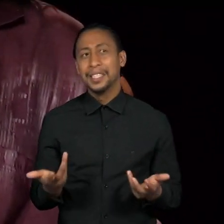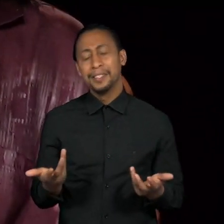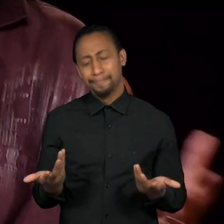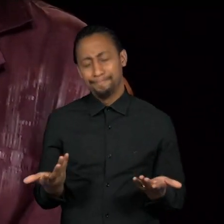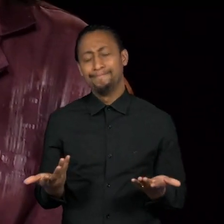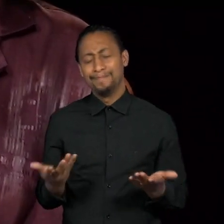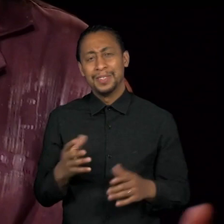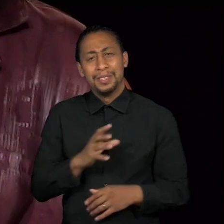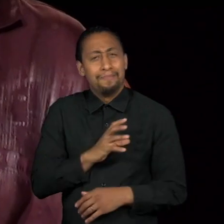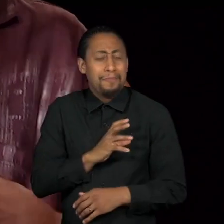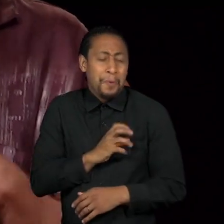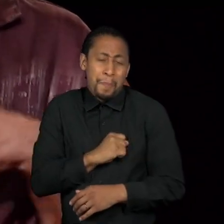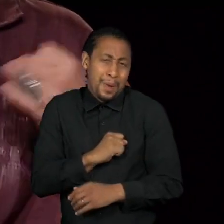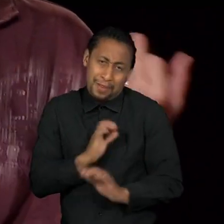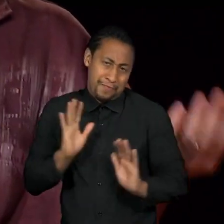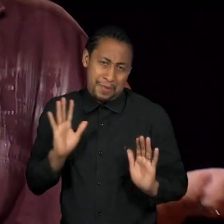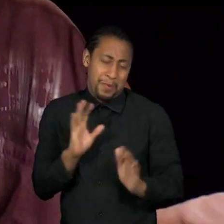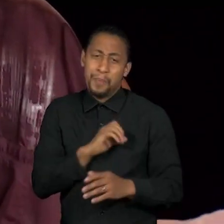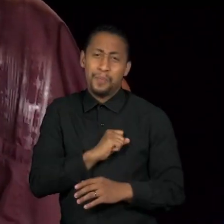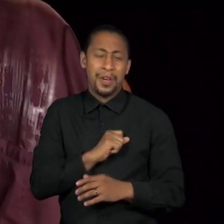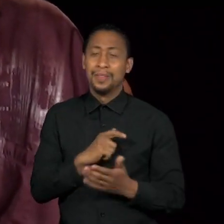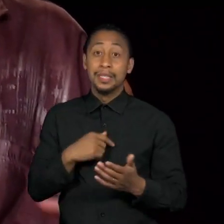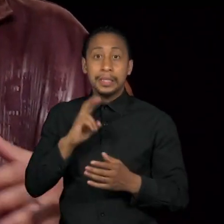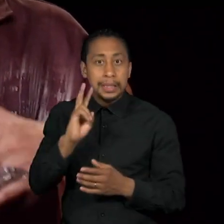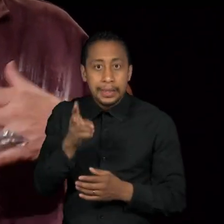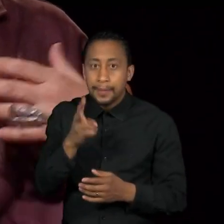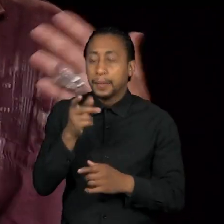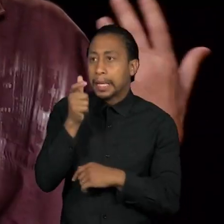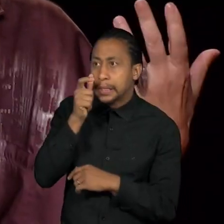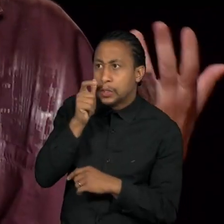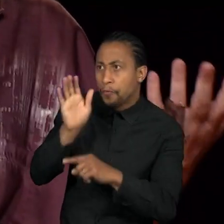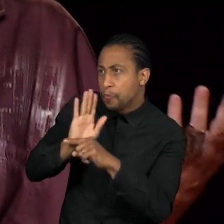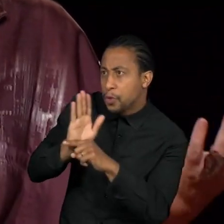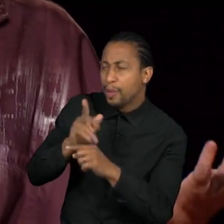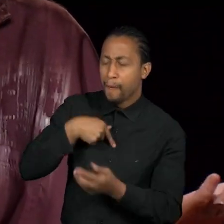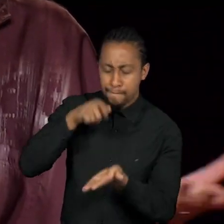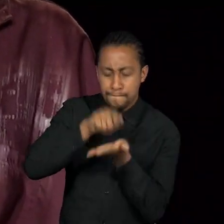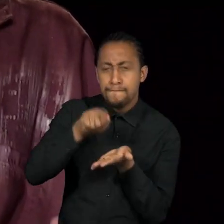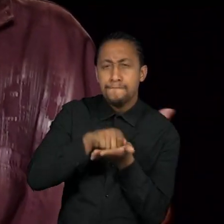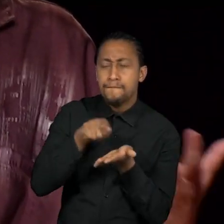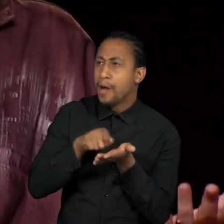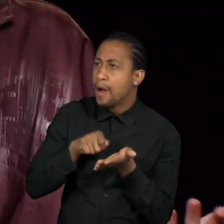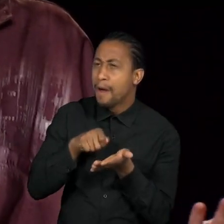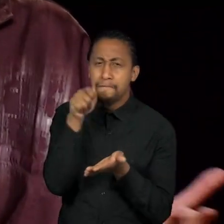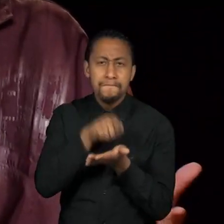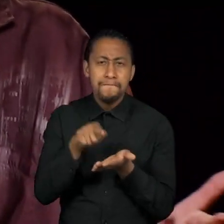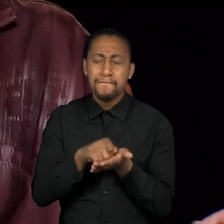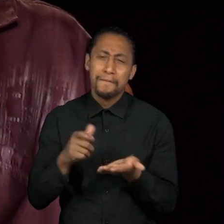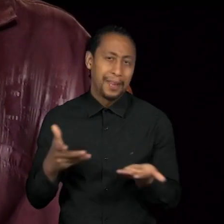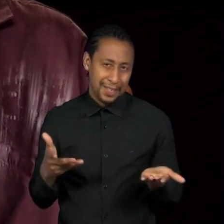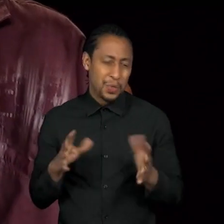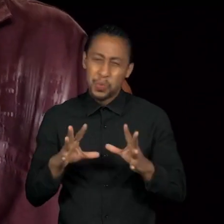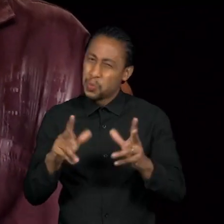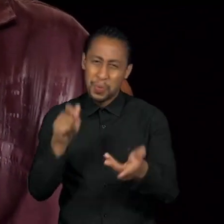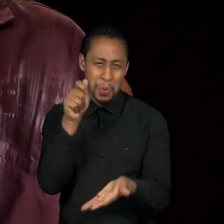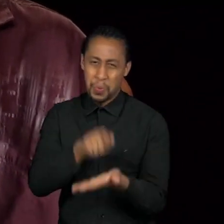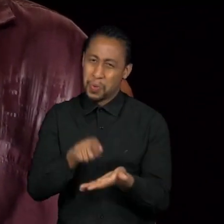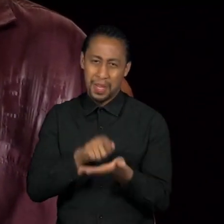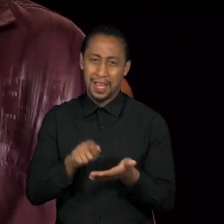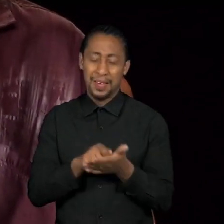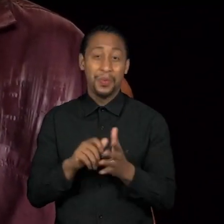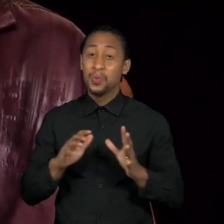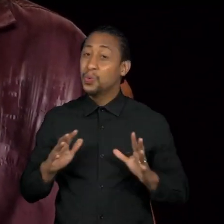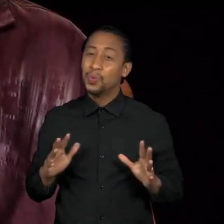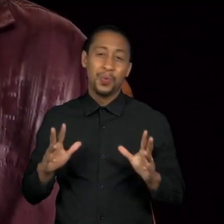um amor, né? Eu anotava todos os filmes, mas acho que todo mundo, assim, da minha turma era